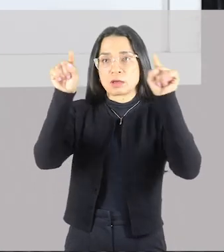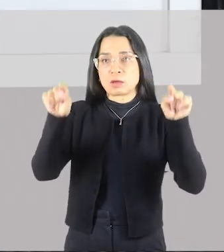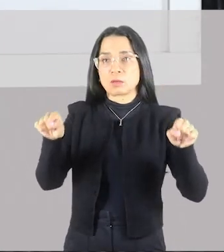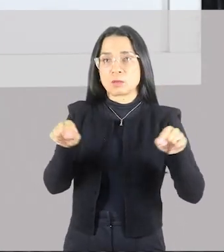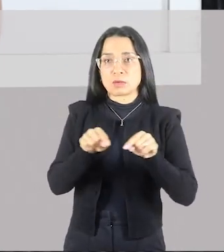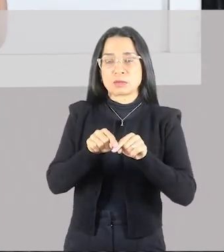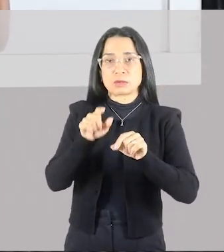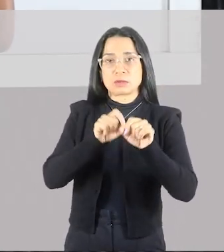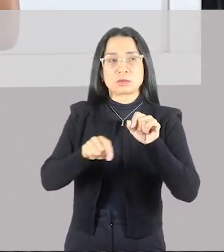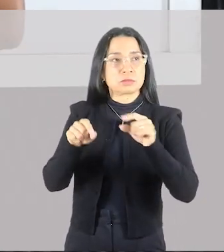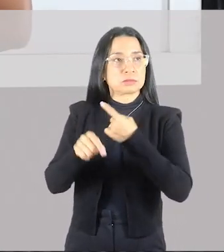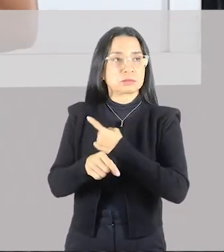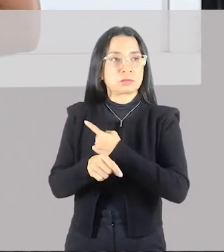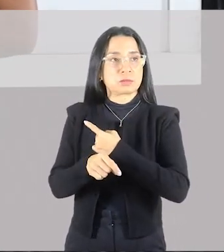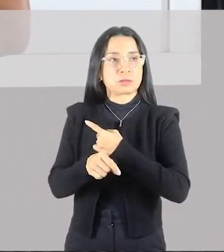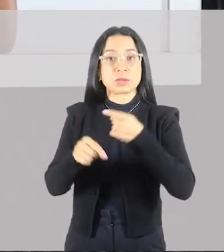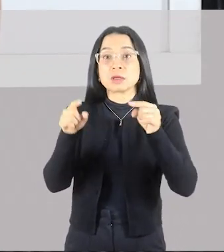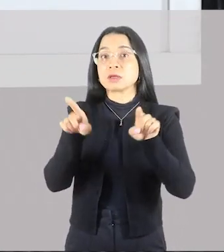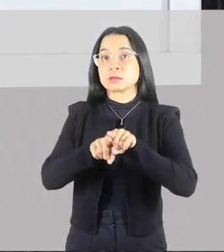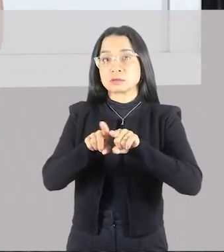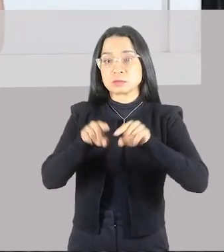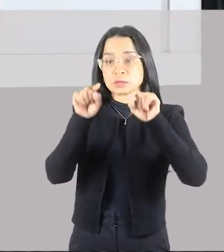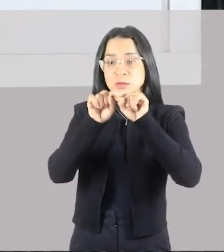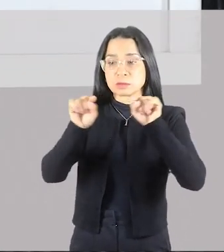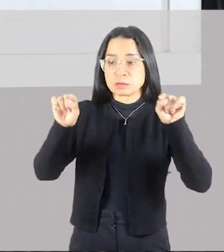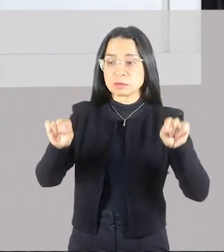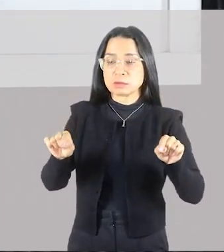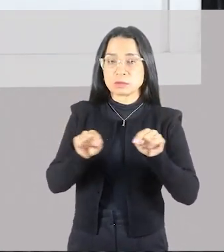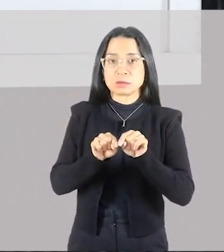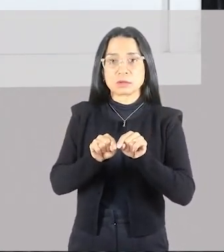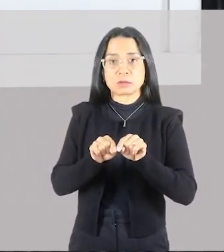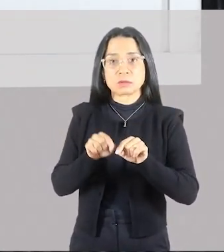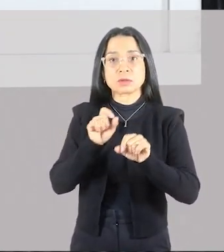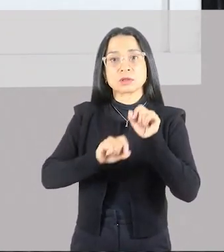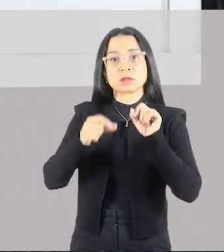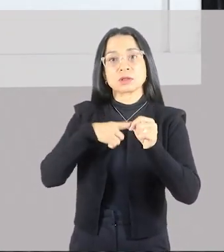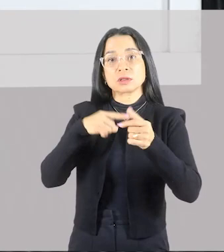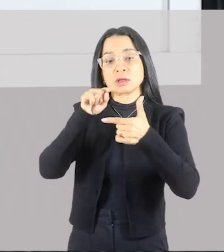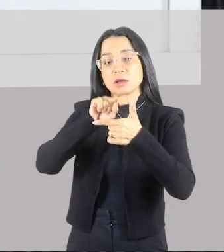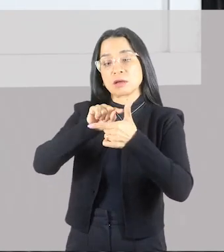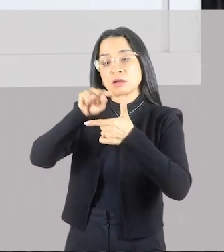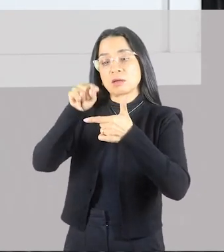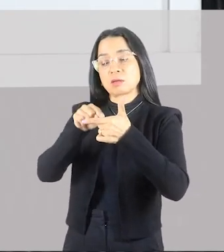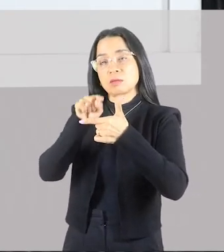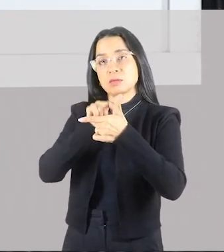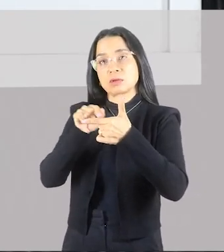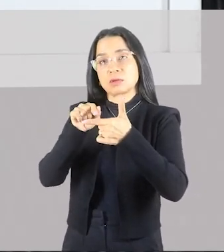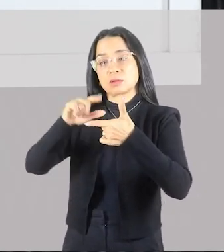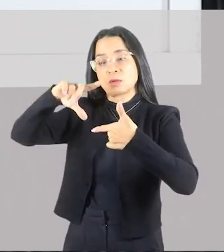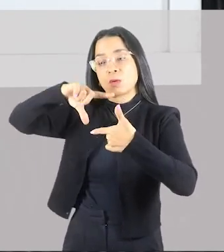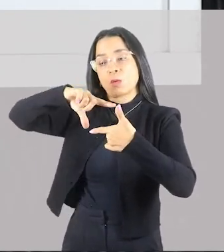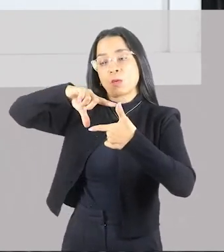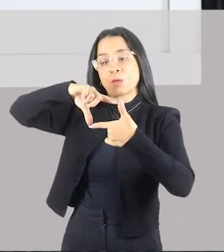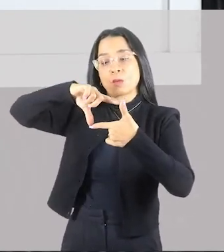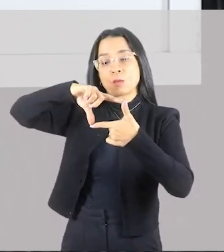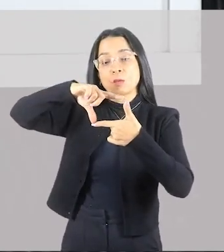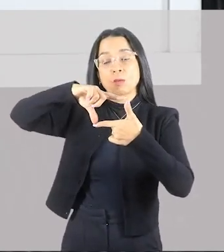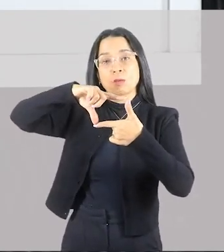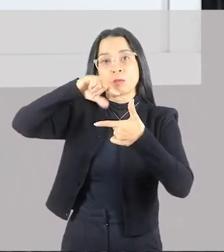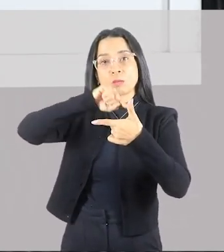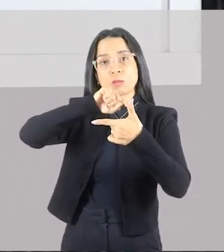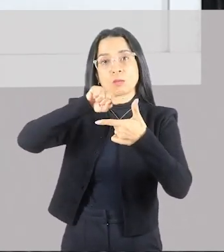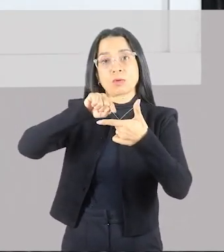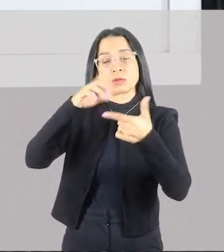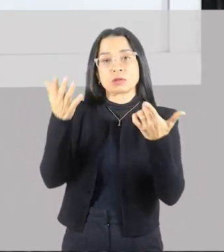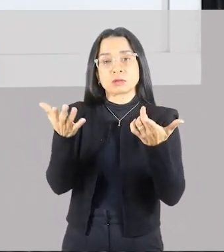possuem ângulos retos, certo? Então, olha só, esse quadrado, qual é a característica dele? Ele possui os